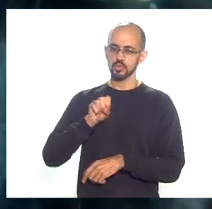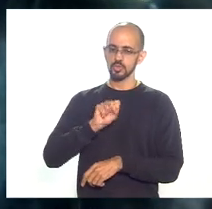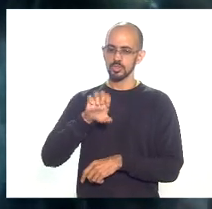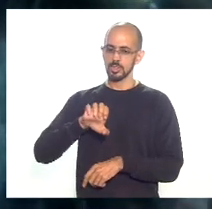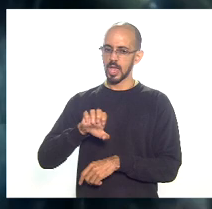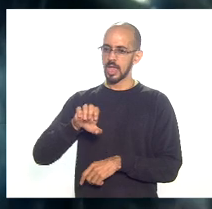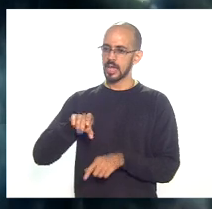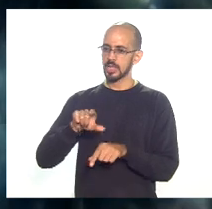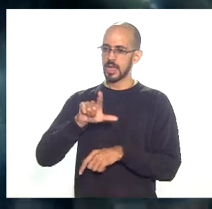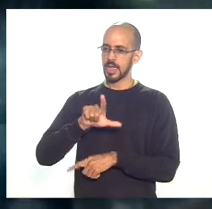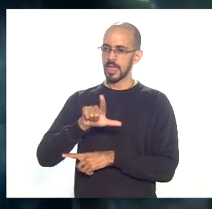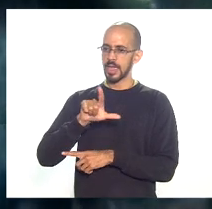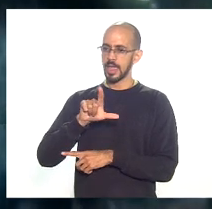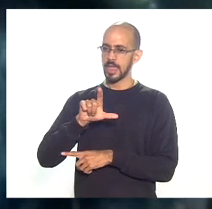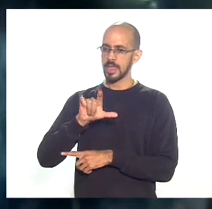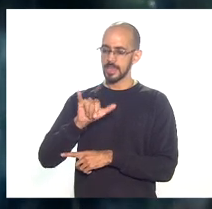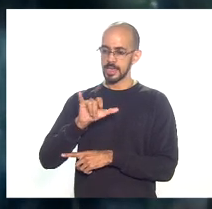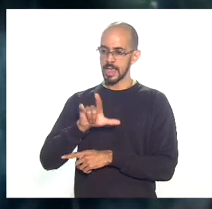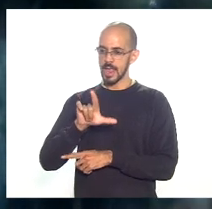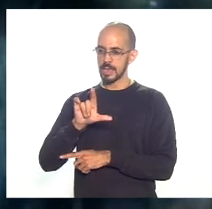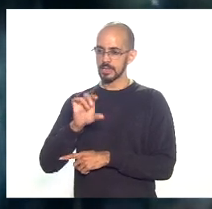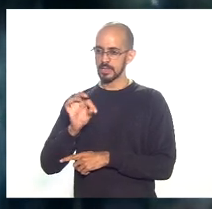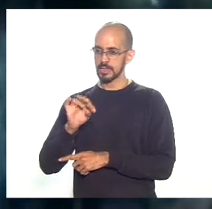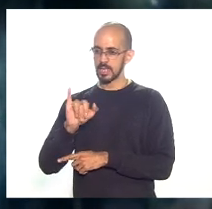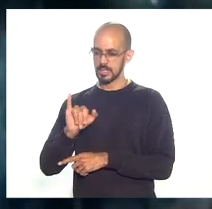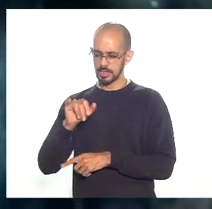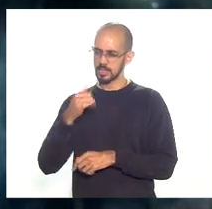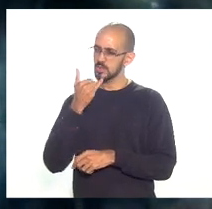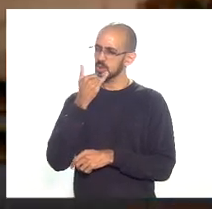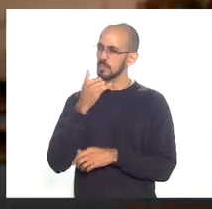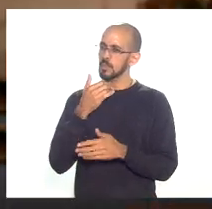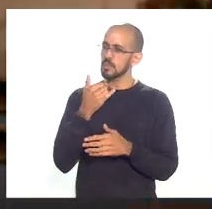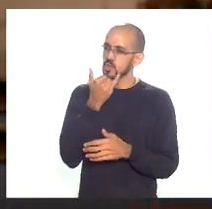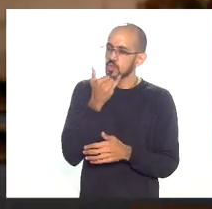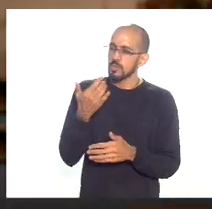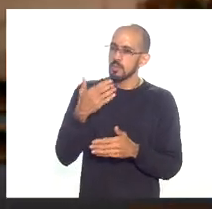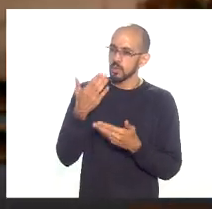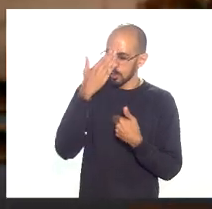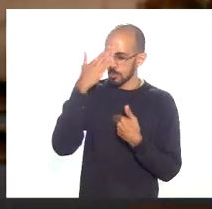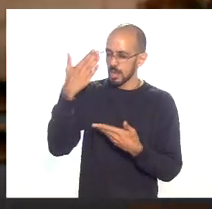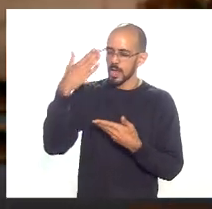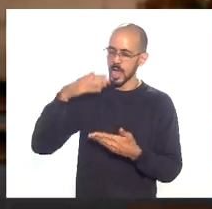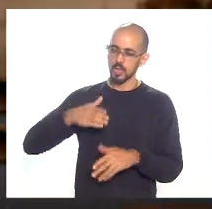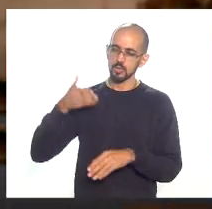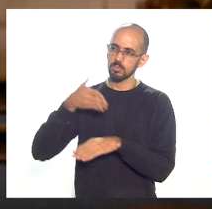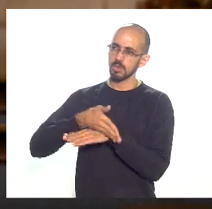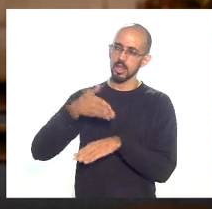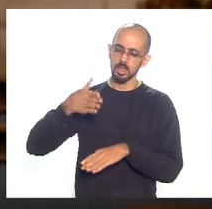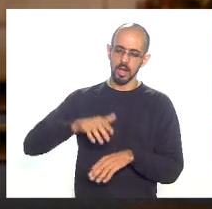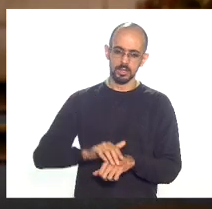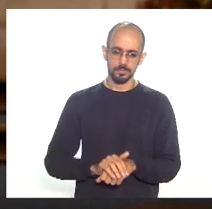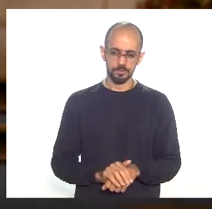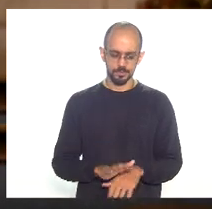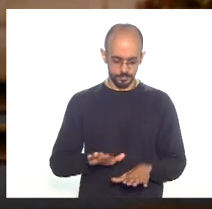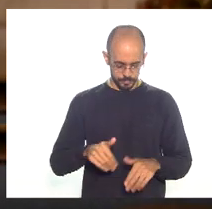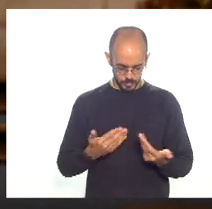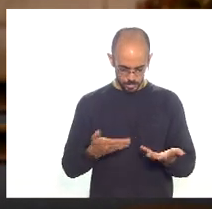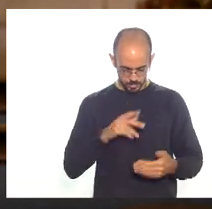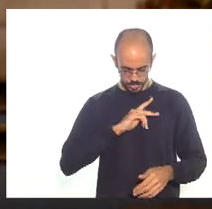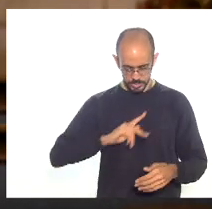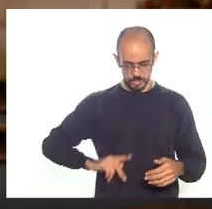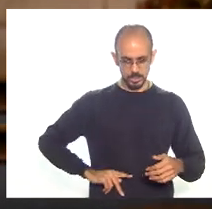ILPI lá em Resende muito obrigada pela exceção senhor presidente ok então passo a presidência a deputada Marta